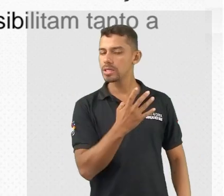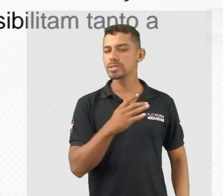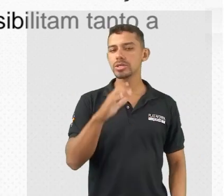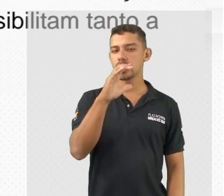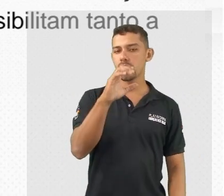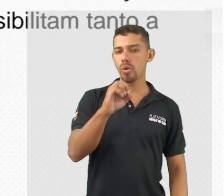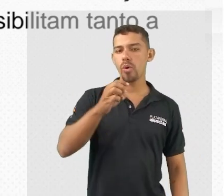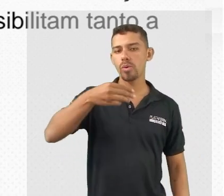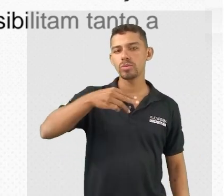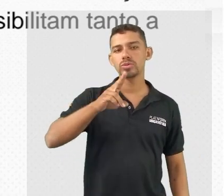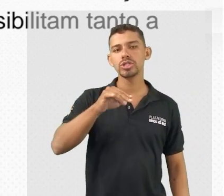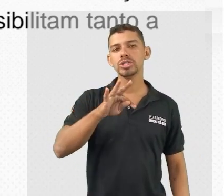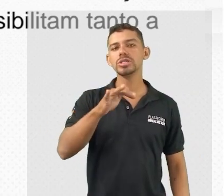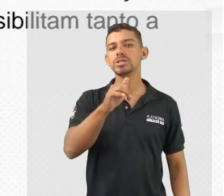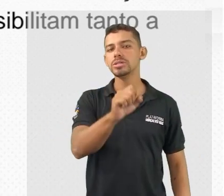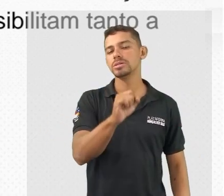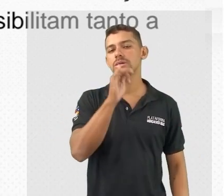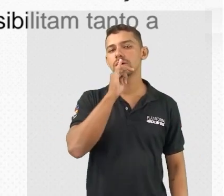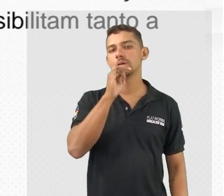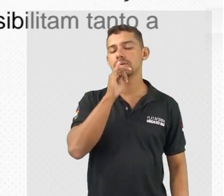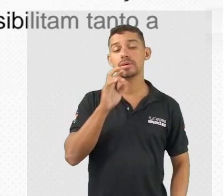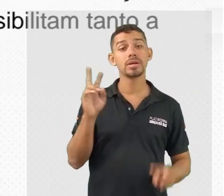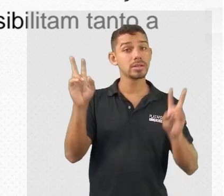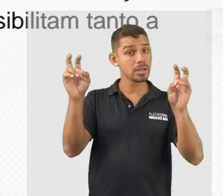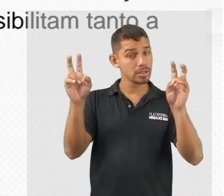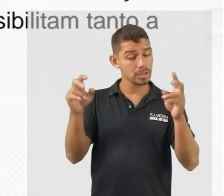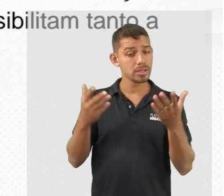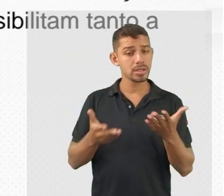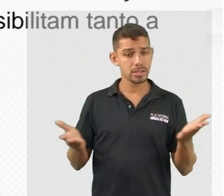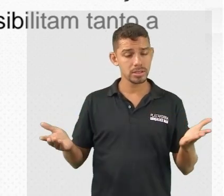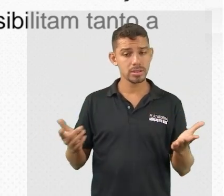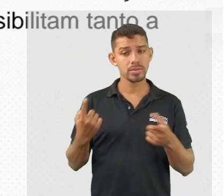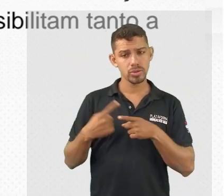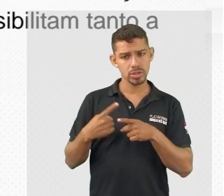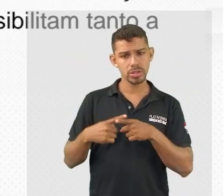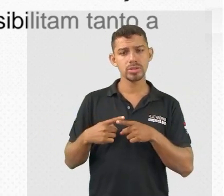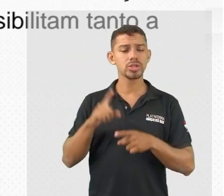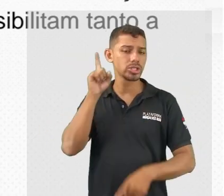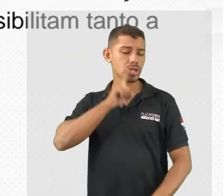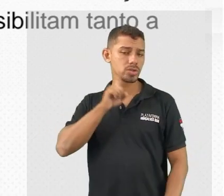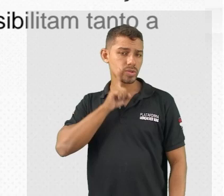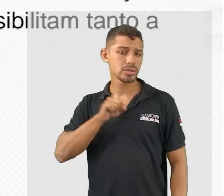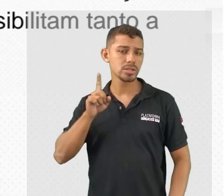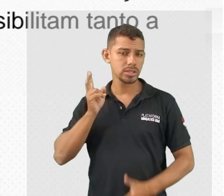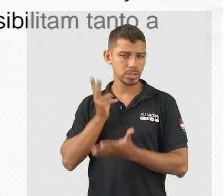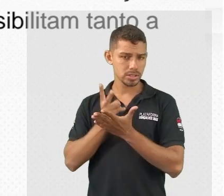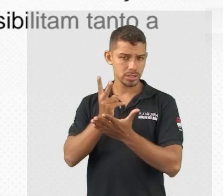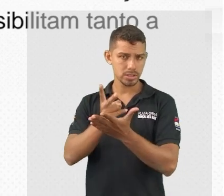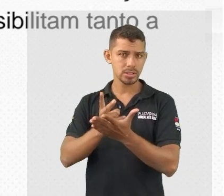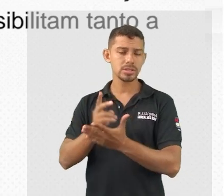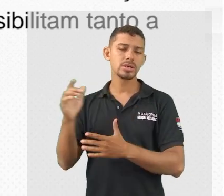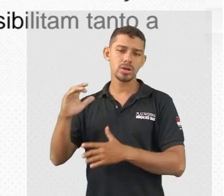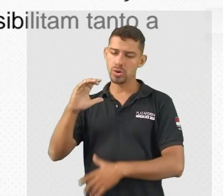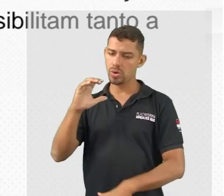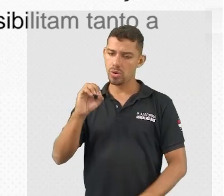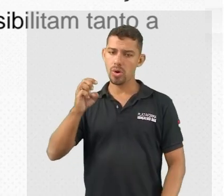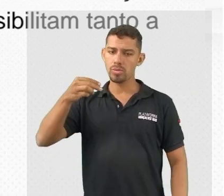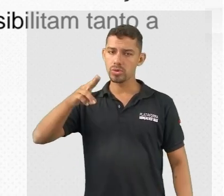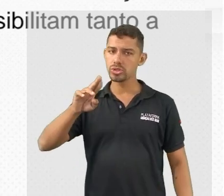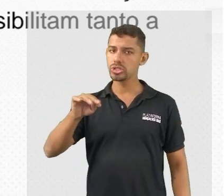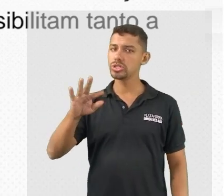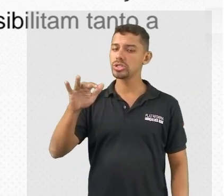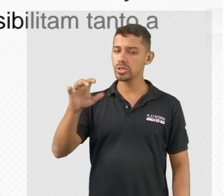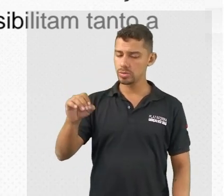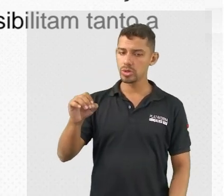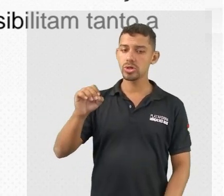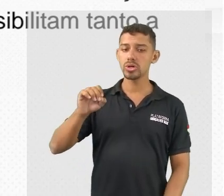estavam acontecendo, né? Ameaças comunistas entre aspas, tá, pessoal? Porque os Estados Unidos sempre elegeram o comunismo soviético como